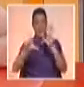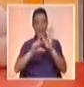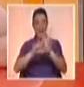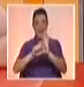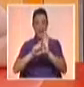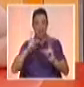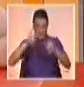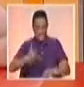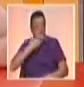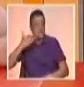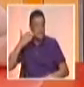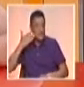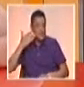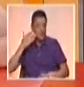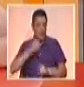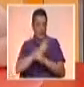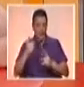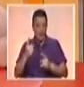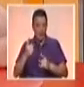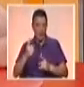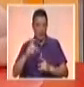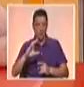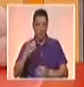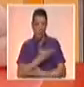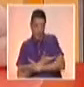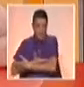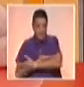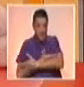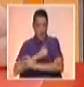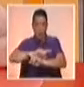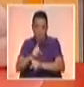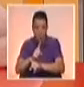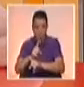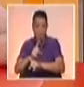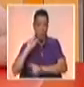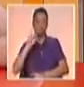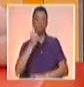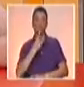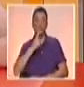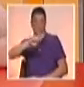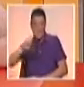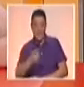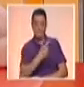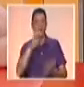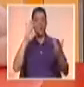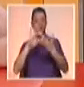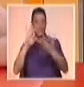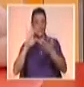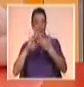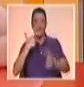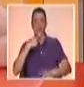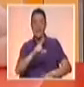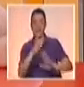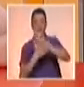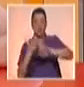desde cedo, na chamada intervenção precoce. Portanto, logo ainda desde bebê, o surdo deve contactar precocemente com a língua